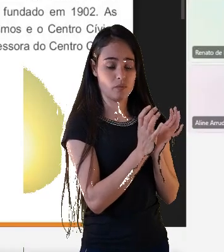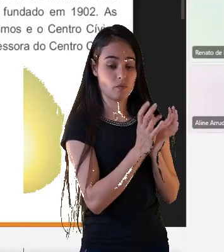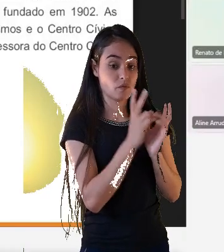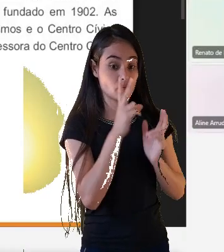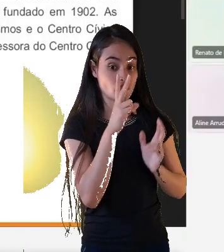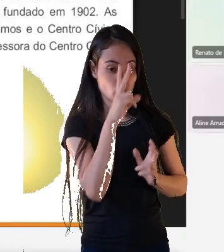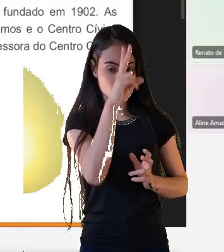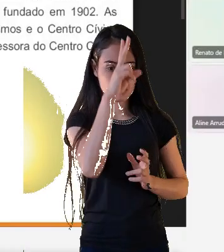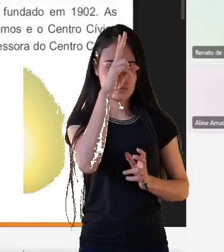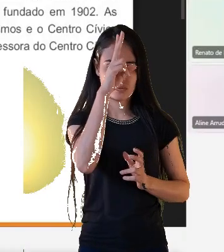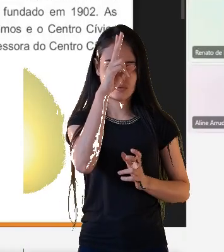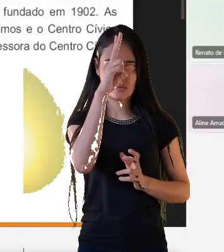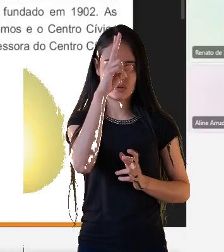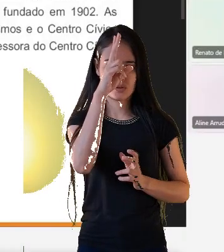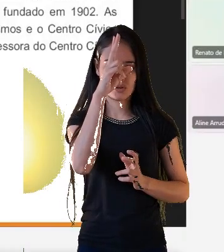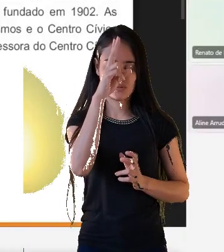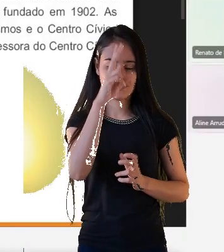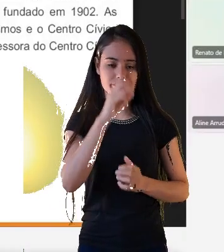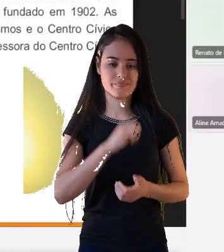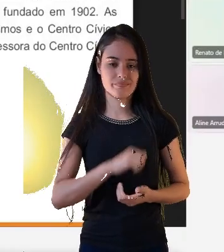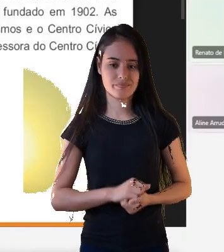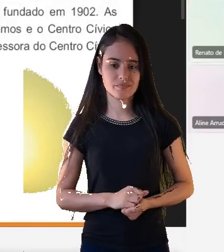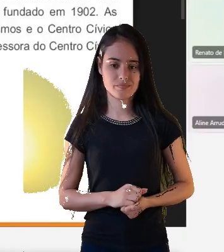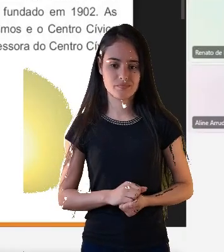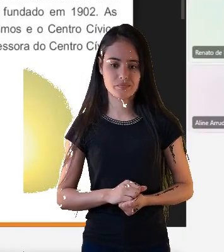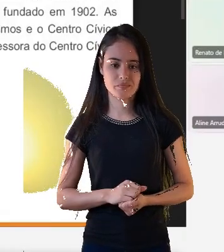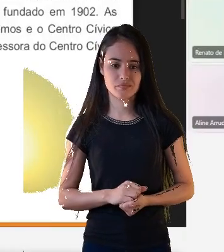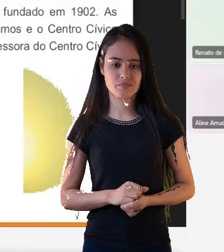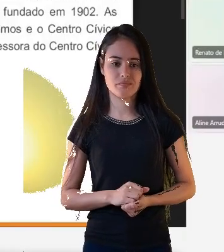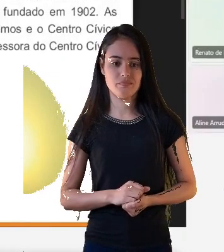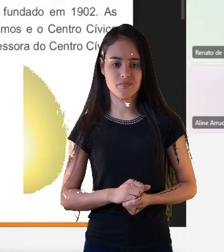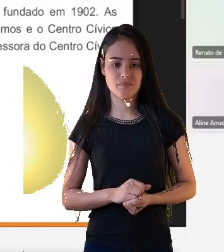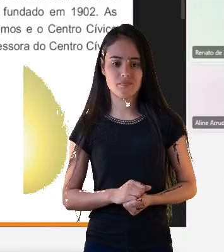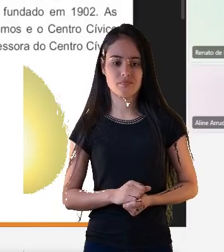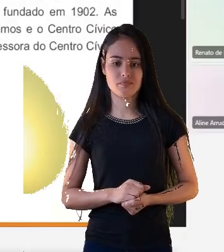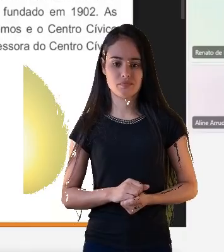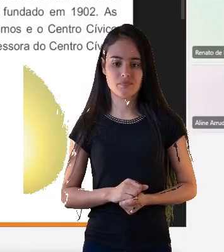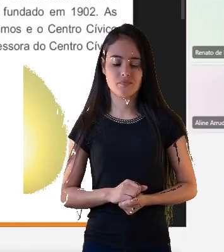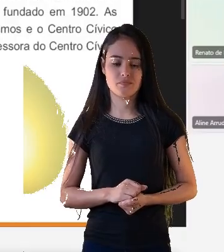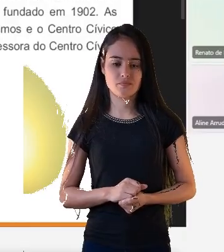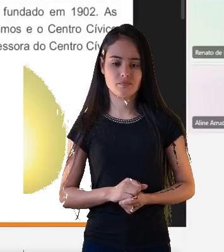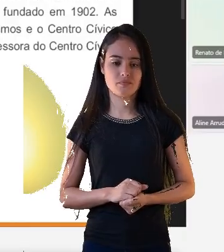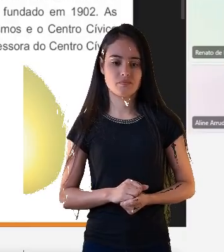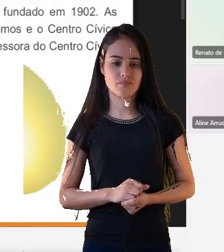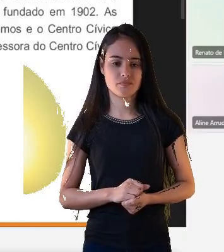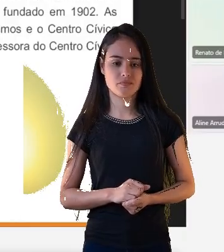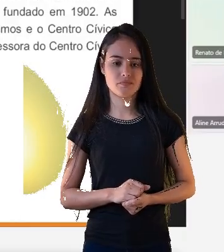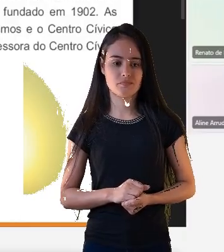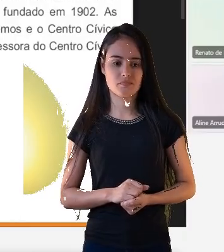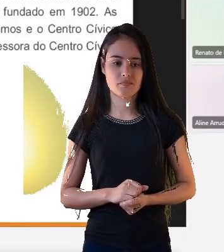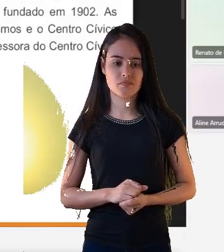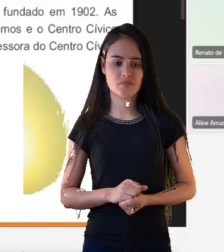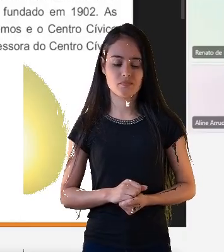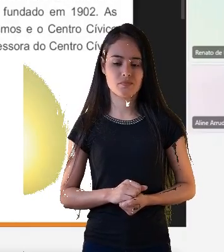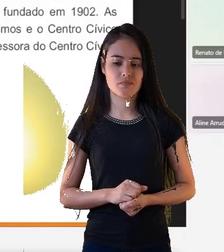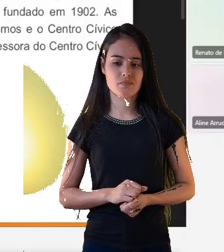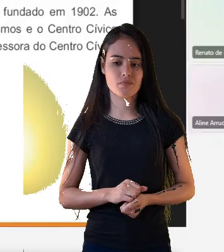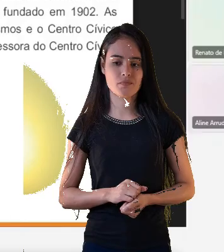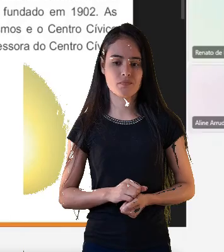própria cidade mesmo já havia essas organizações negras, mas após a abolição isso se torna